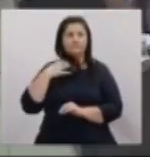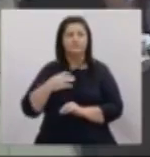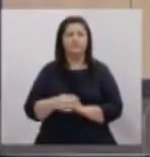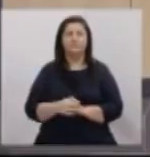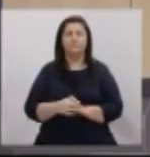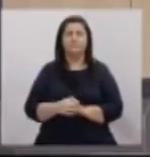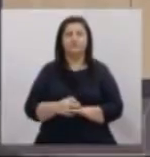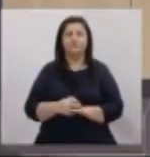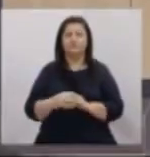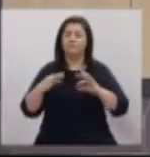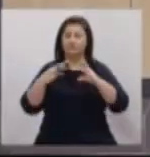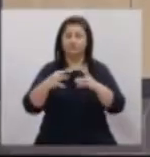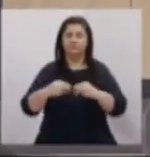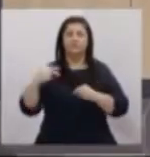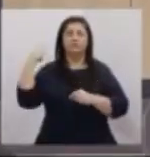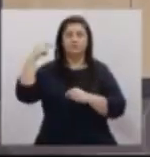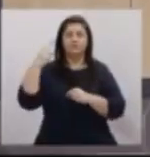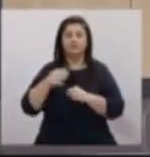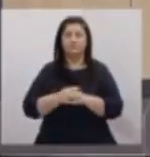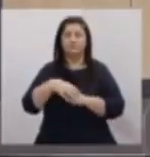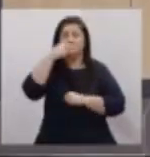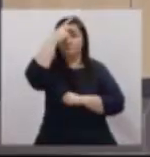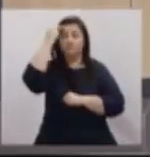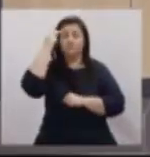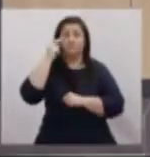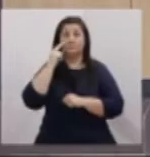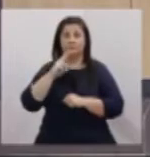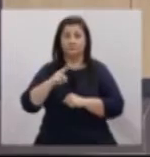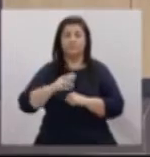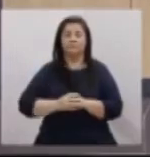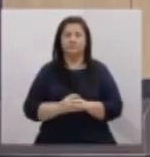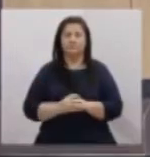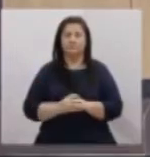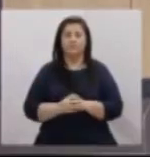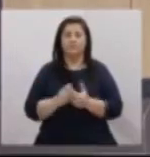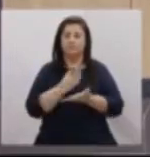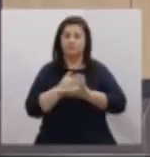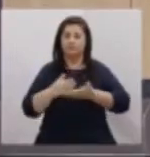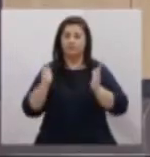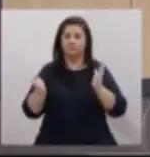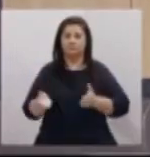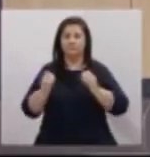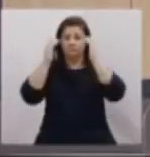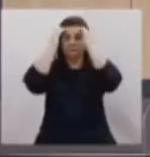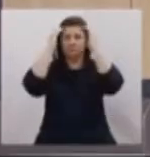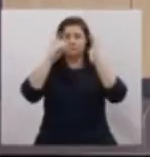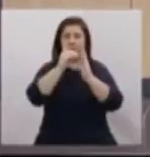senhores vereadores e todos aqueles que nos assistem, a partir desse momento, nos termos do decreto legislativo